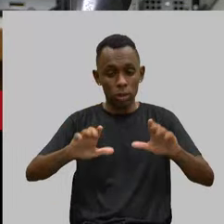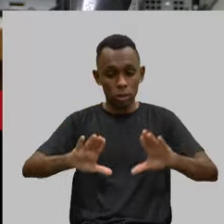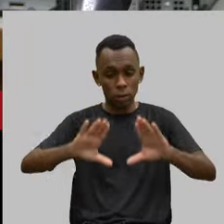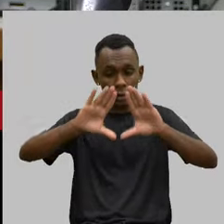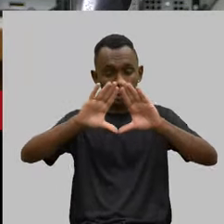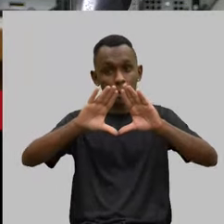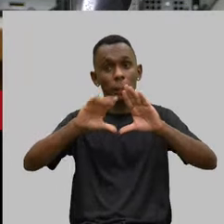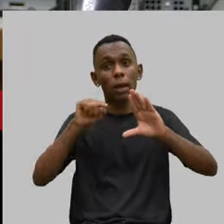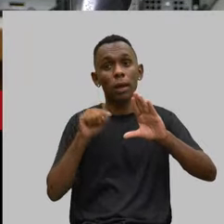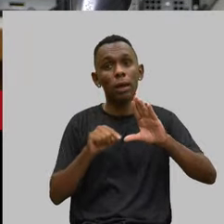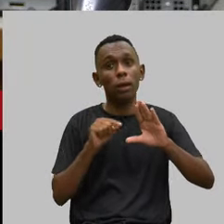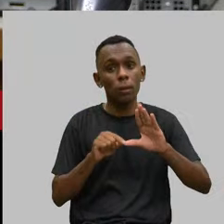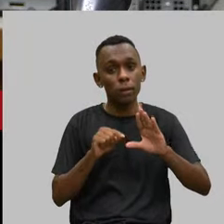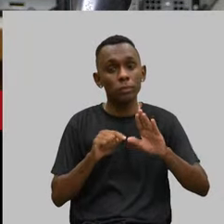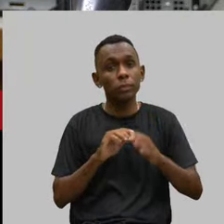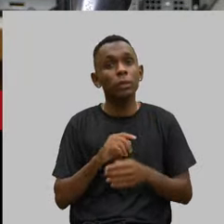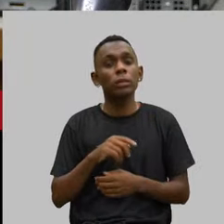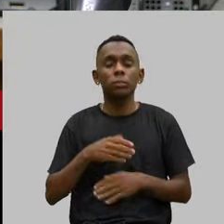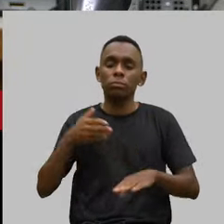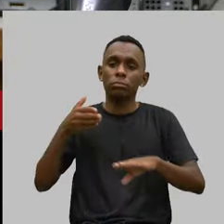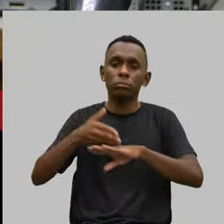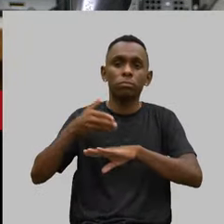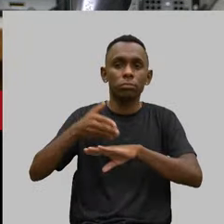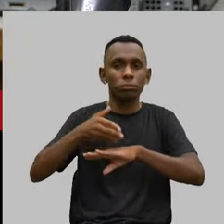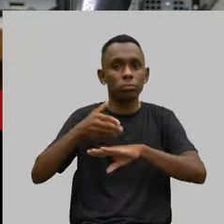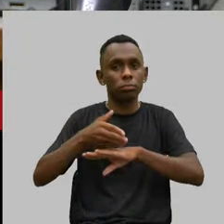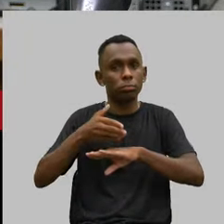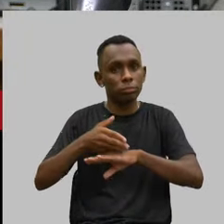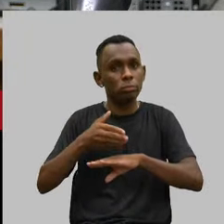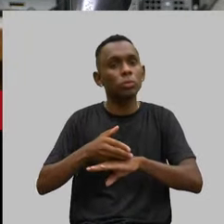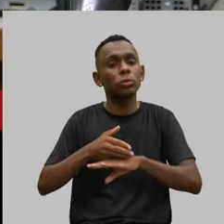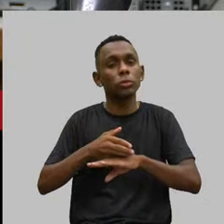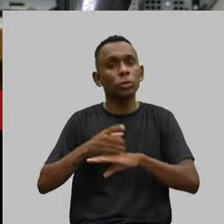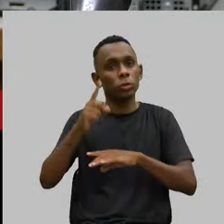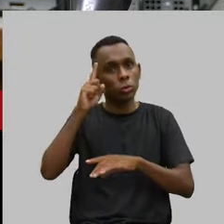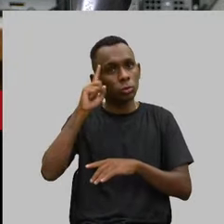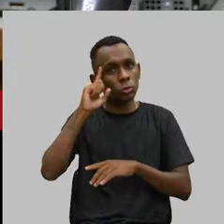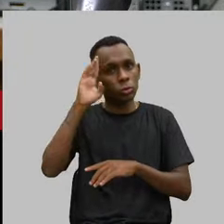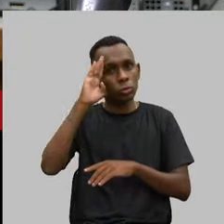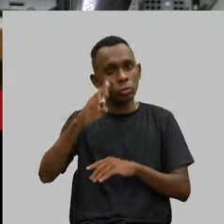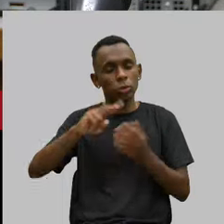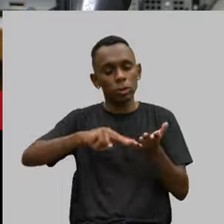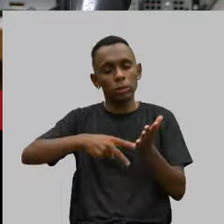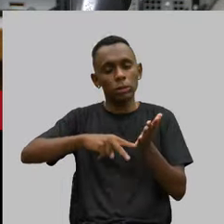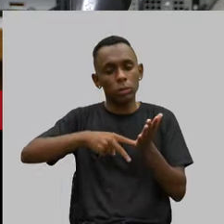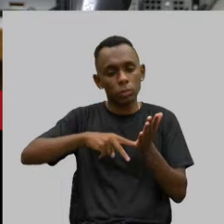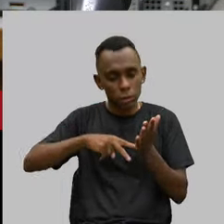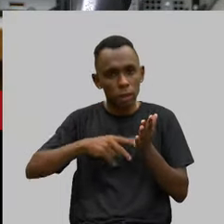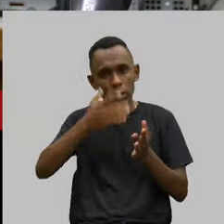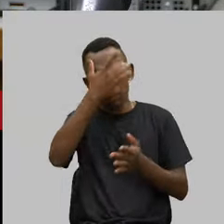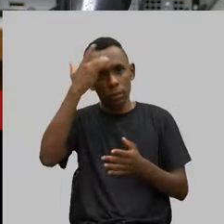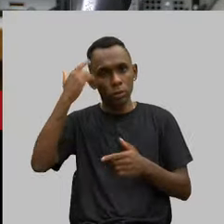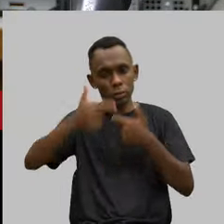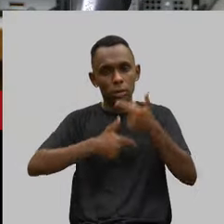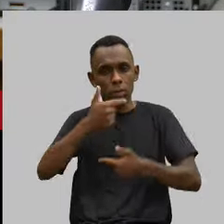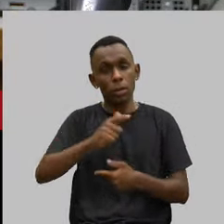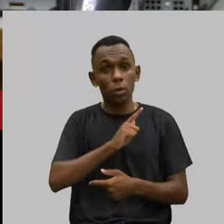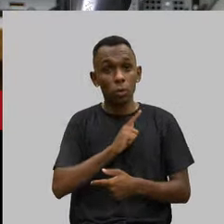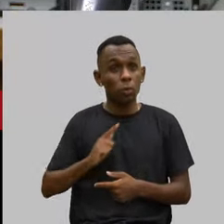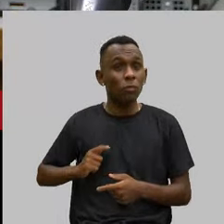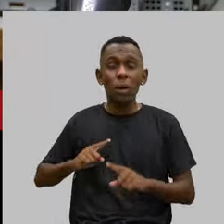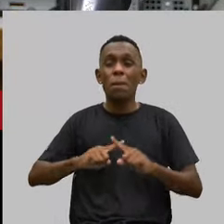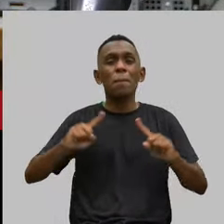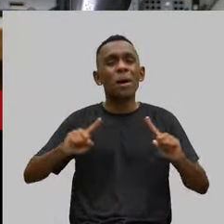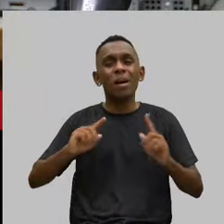sido eh frequentada quase que noturnamente pelo sindicato servidores do Estado nós não tenhamos a